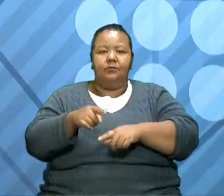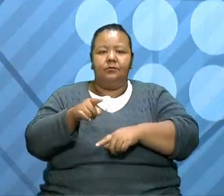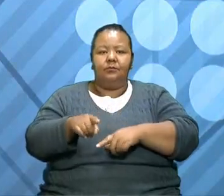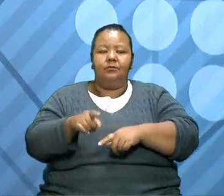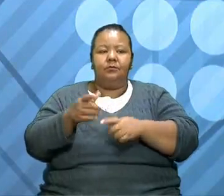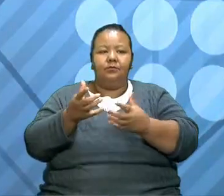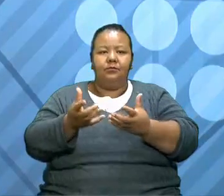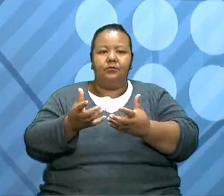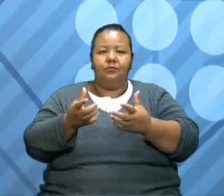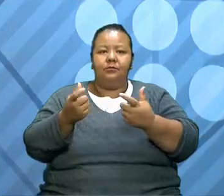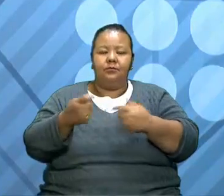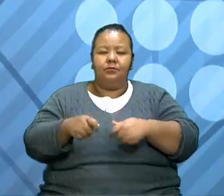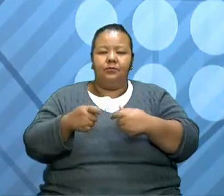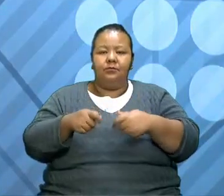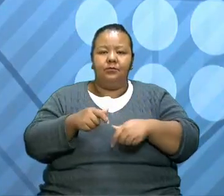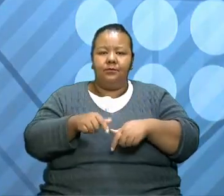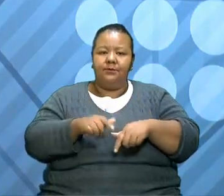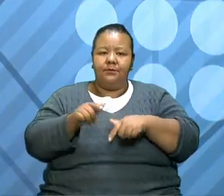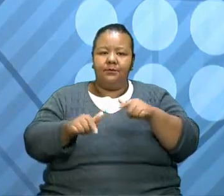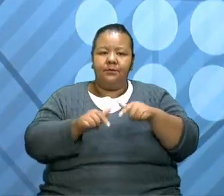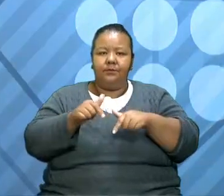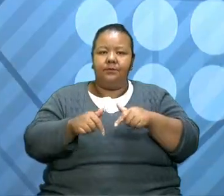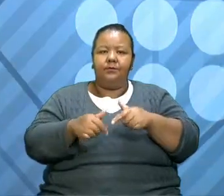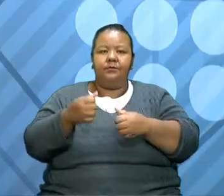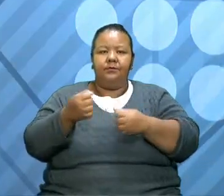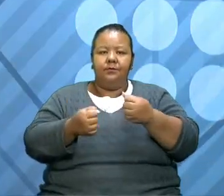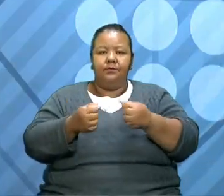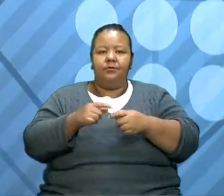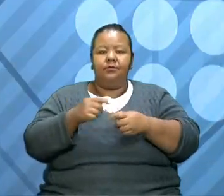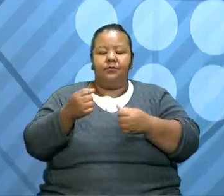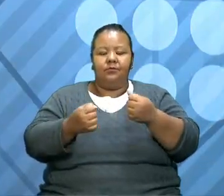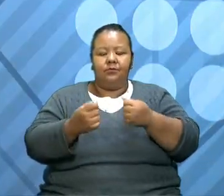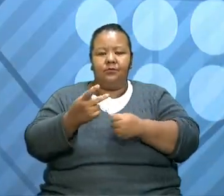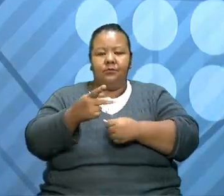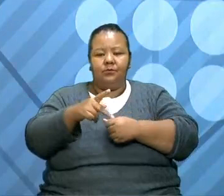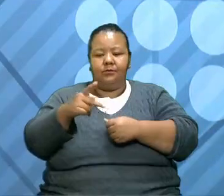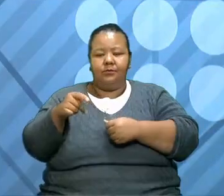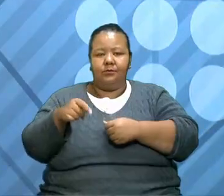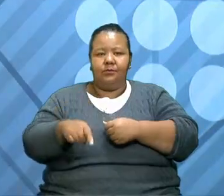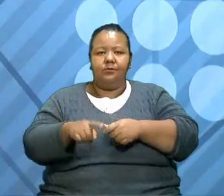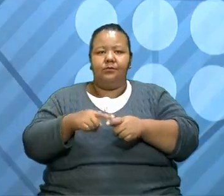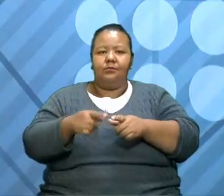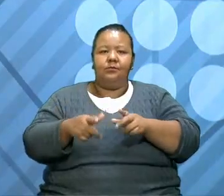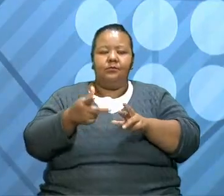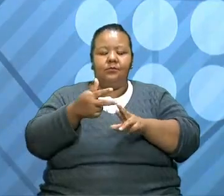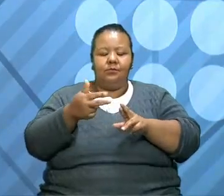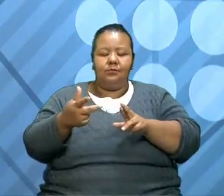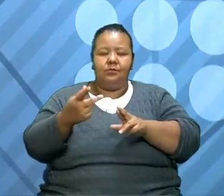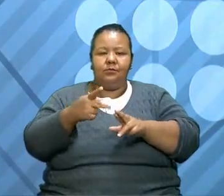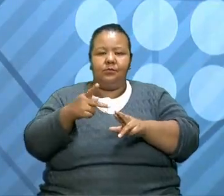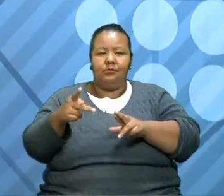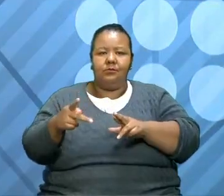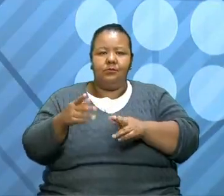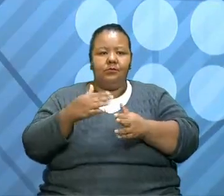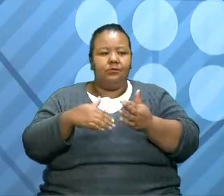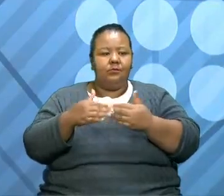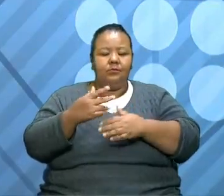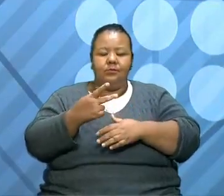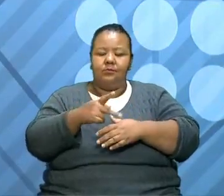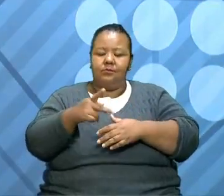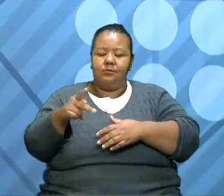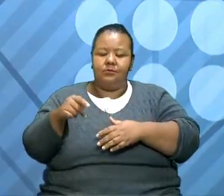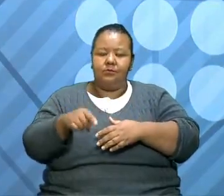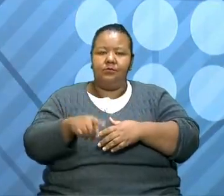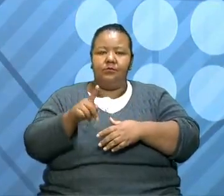você, dependendo do que estiver trabalhando com locomoção, o carro é seu, os recursos são seus, é tudo seu. Então,